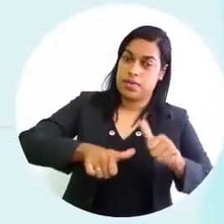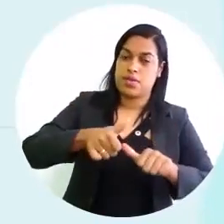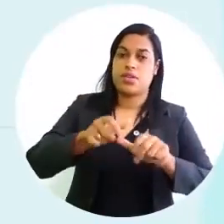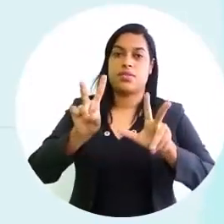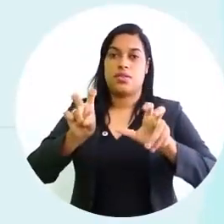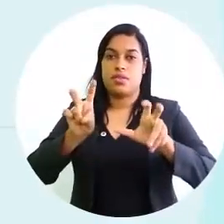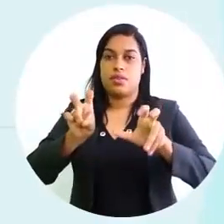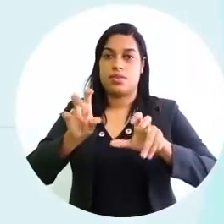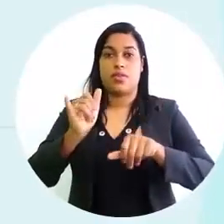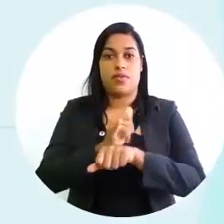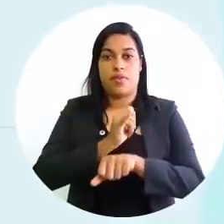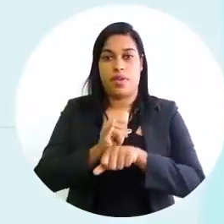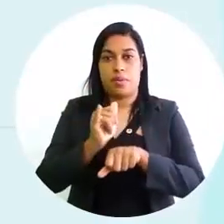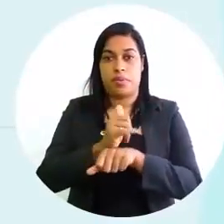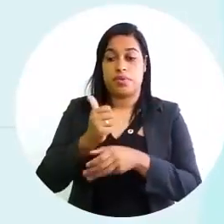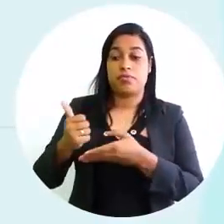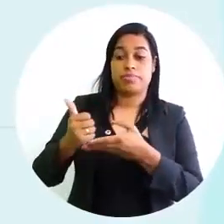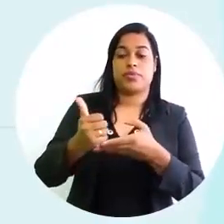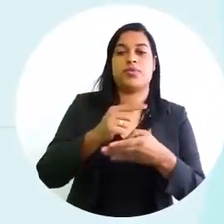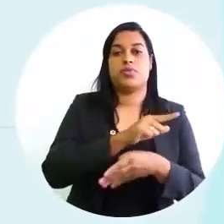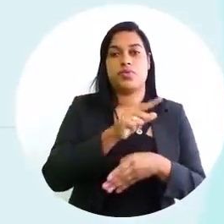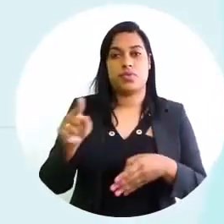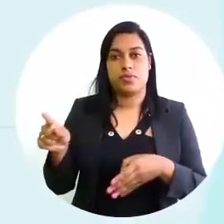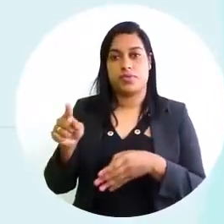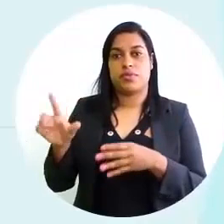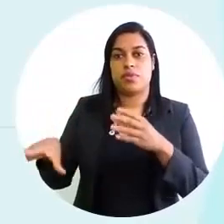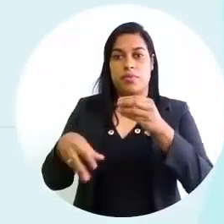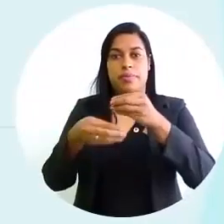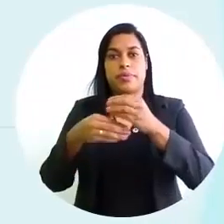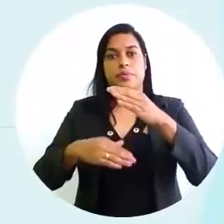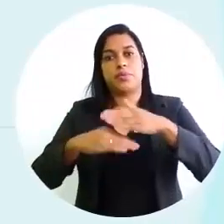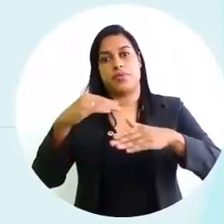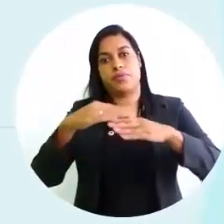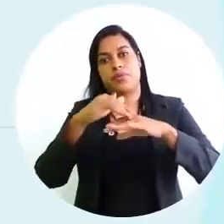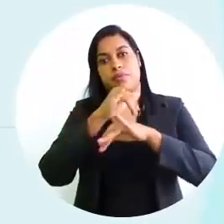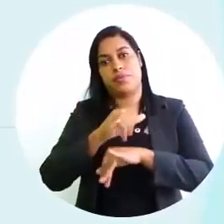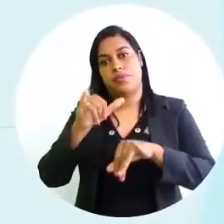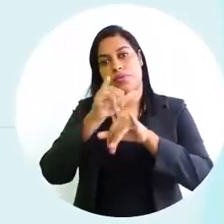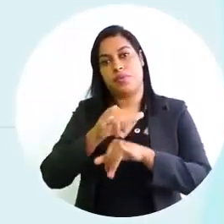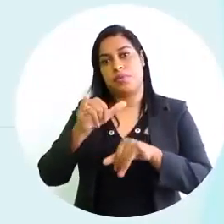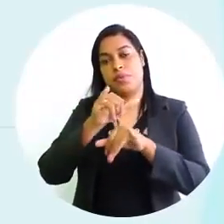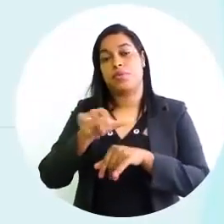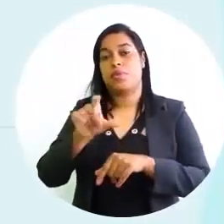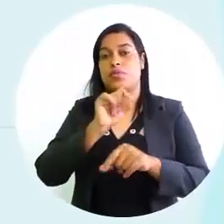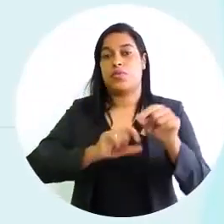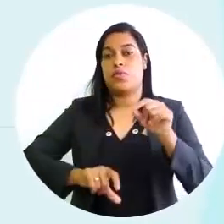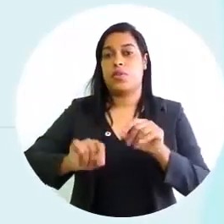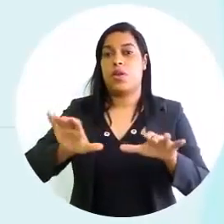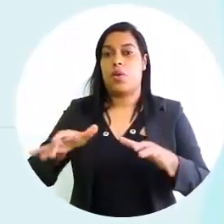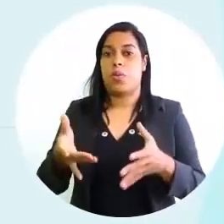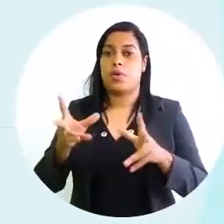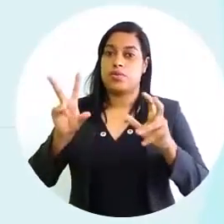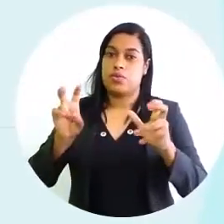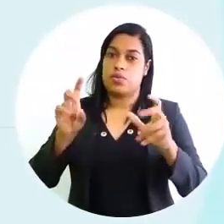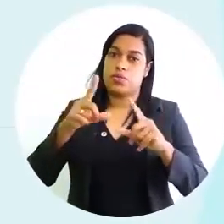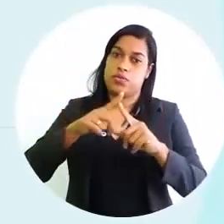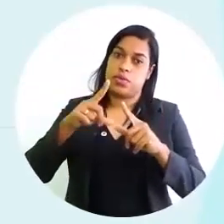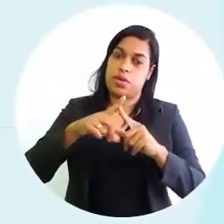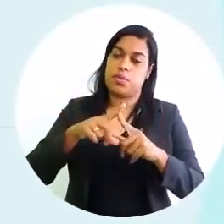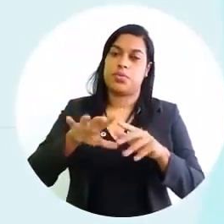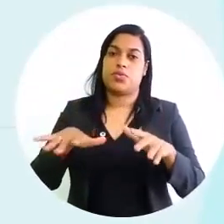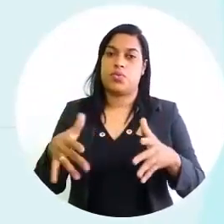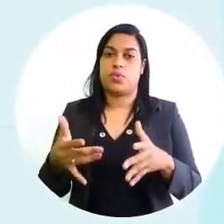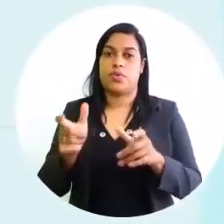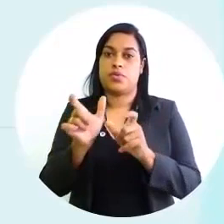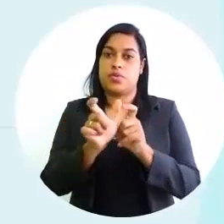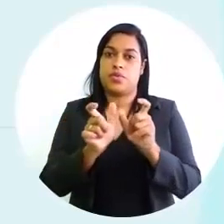são ferramentas que vão auxiliar o indexador, o profissional da informação, na hora de escolher quais são os termos e quais